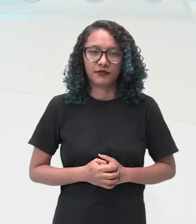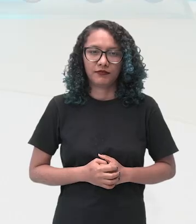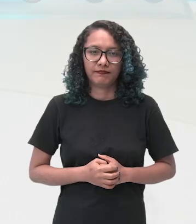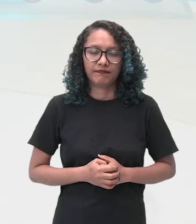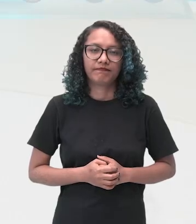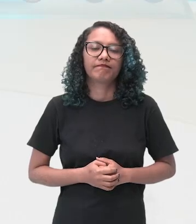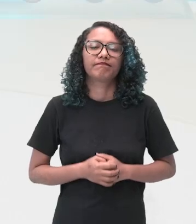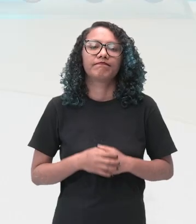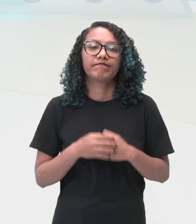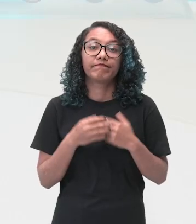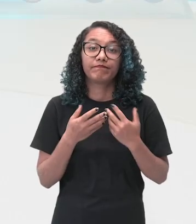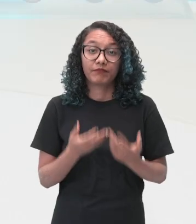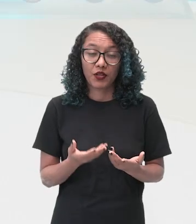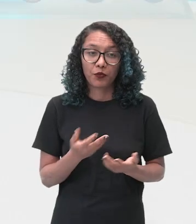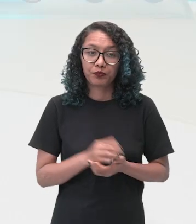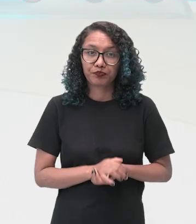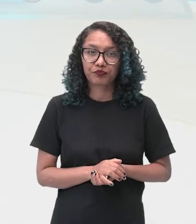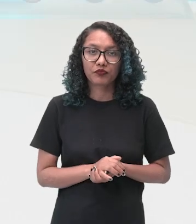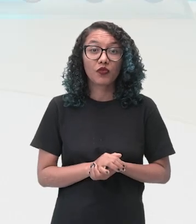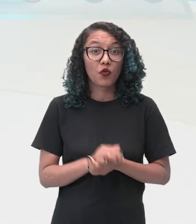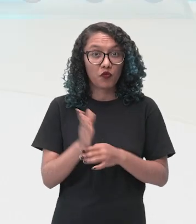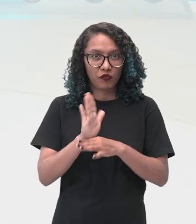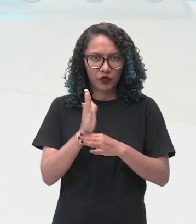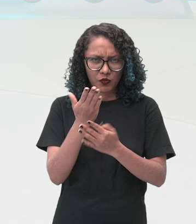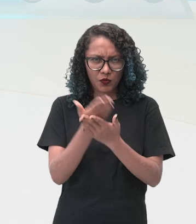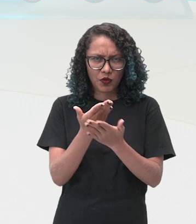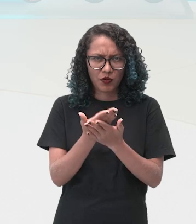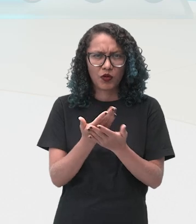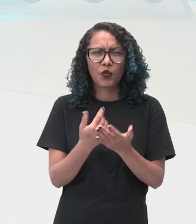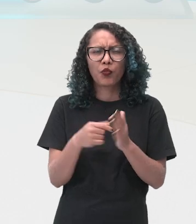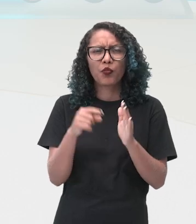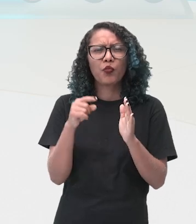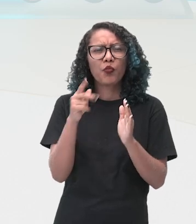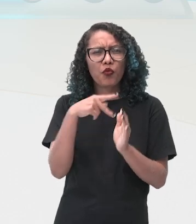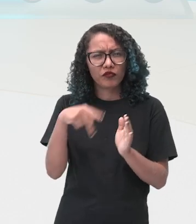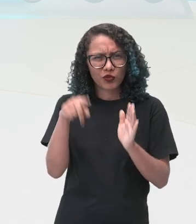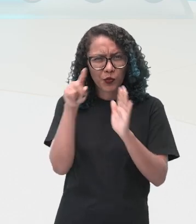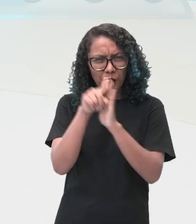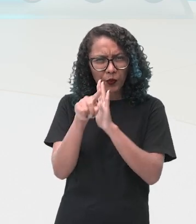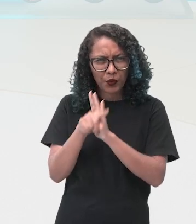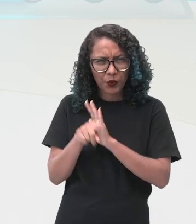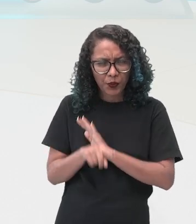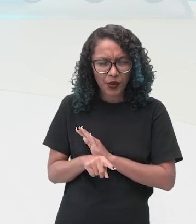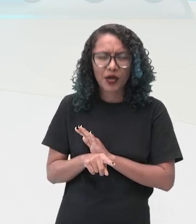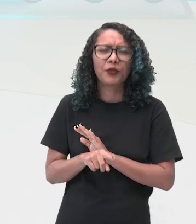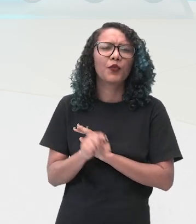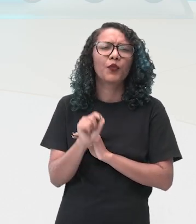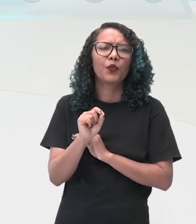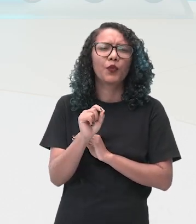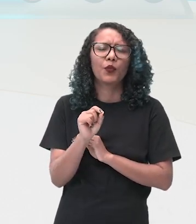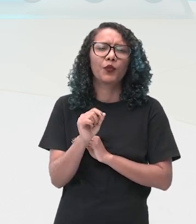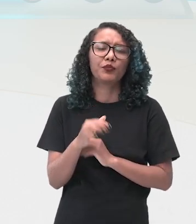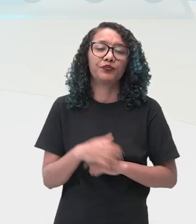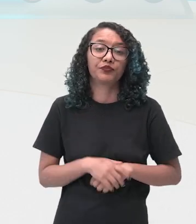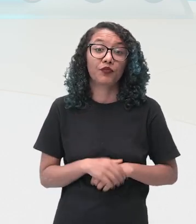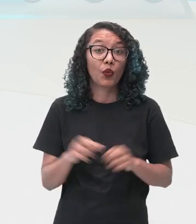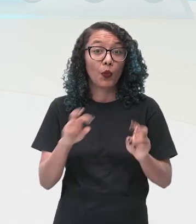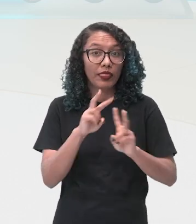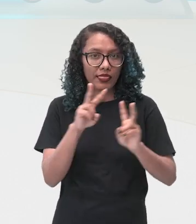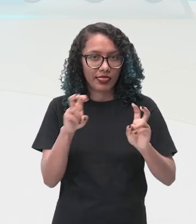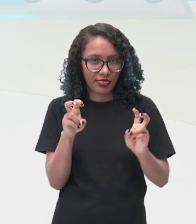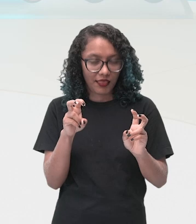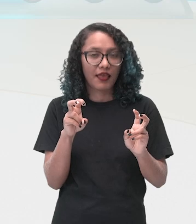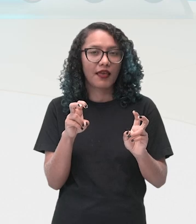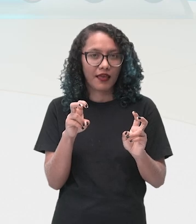Então, nesta aula aí, o professor começou a fazer perguntas dos alunos sobre o assunto,